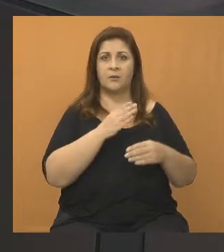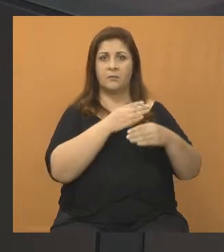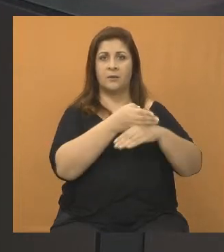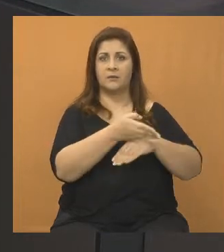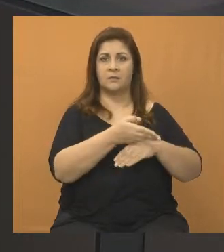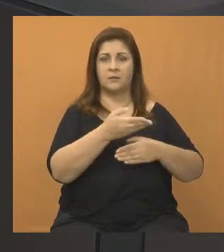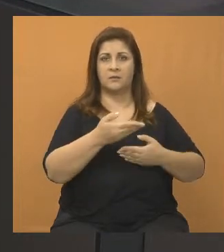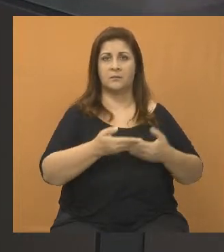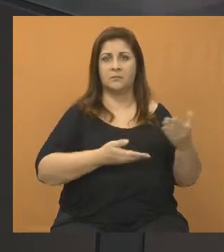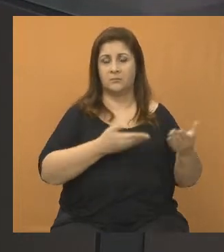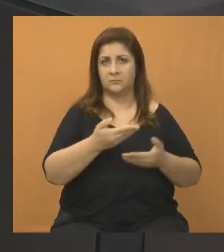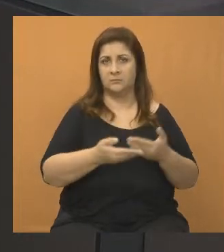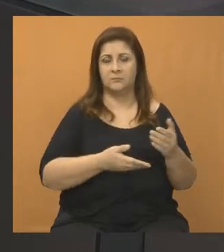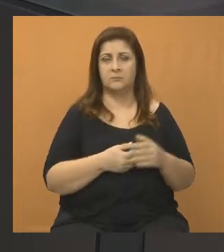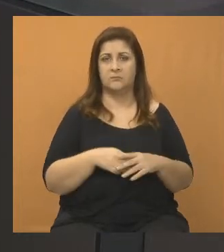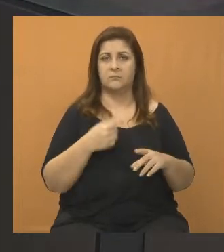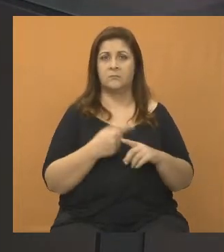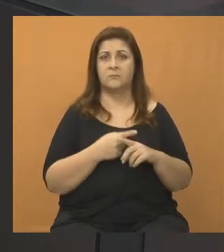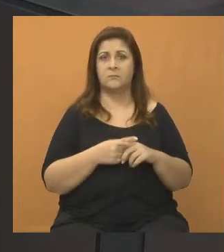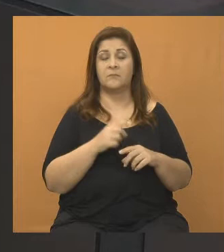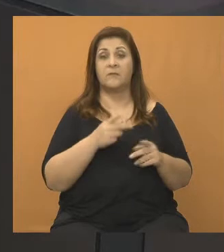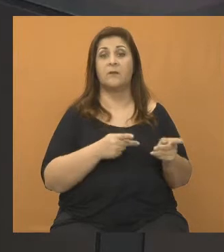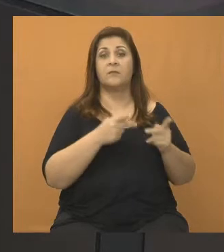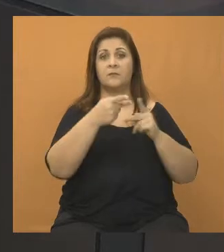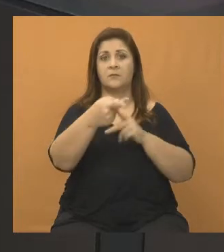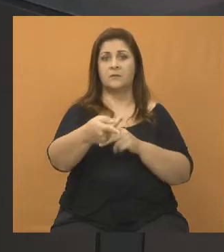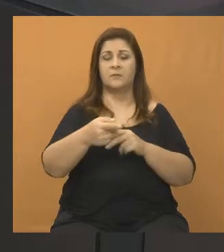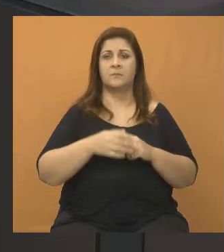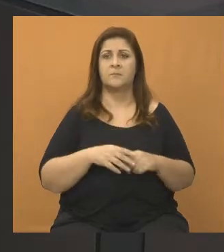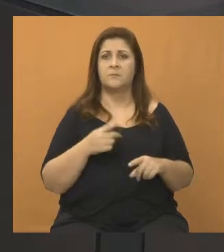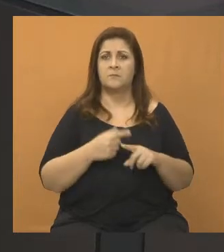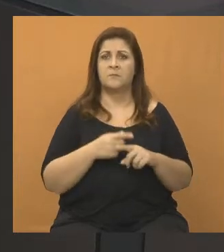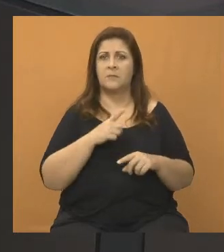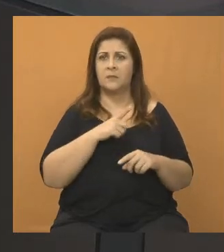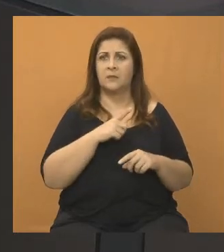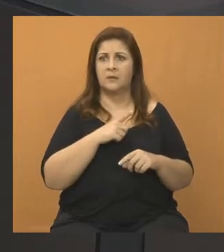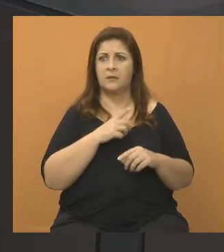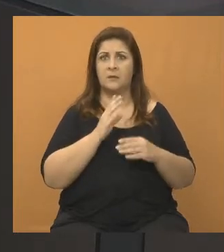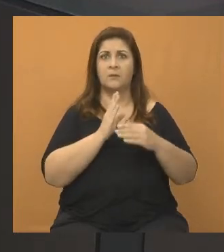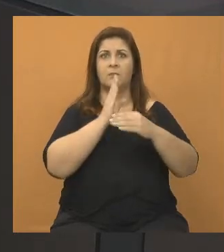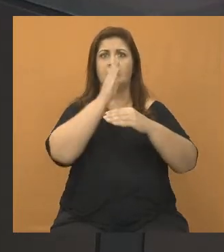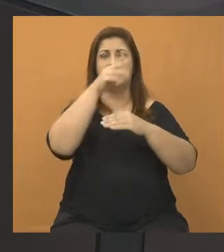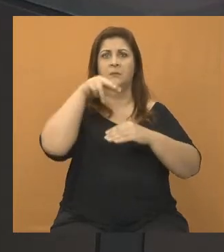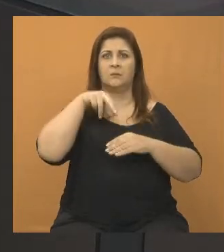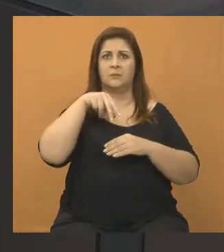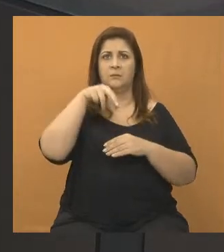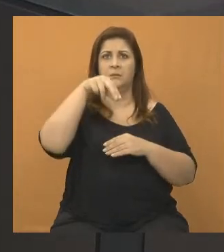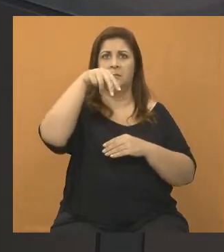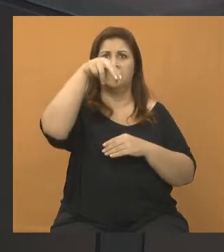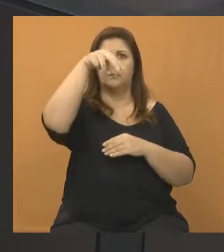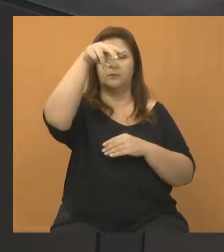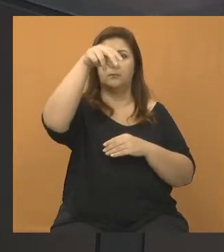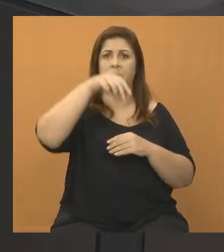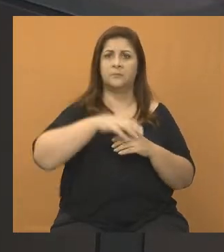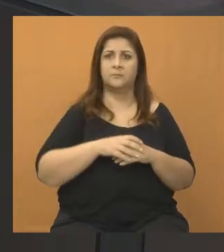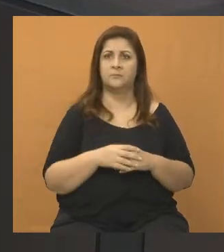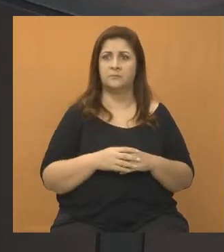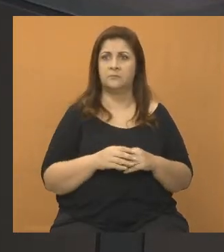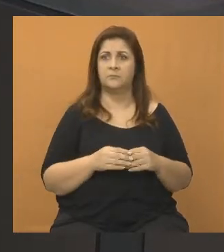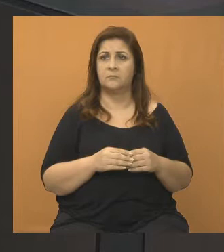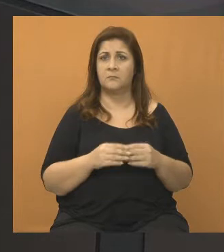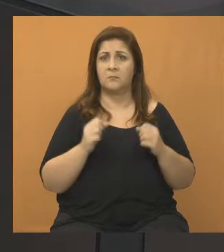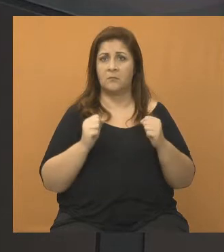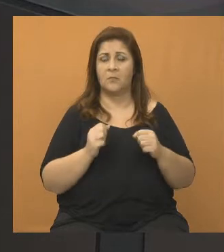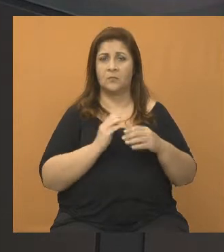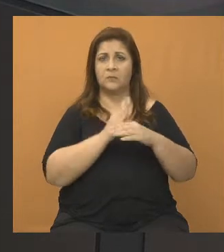pessoas que vão fazer visita, né? Por quê? Sendo que a gente tem uma entrada memorial ali, uma entrada com uma escadaria muito bonita e tal, enfim, que